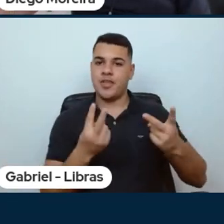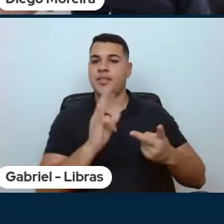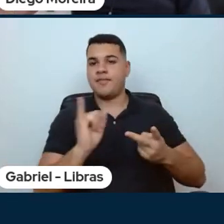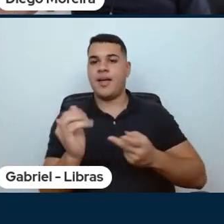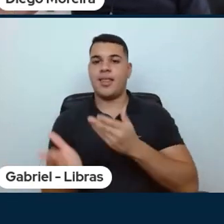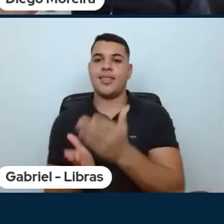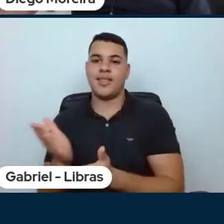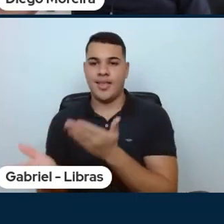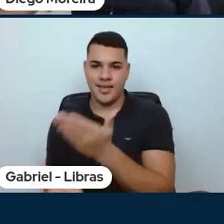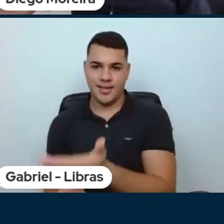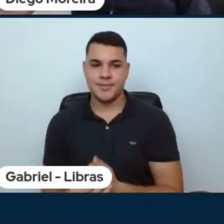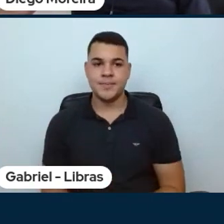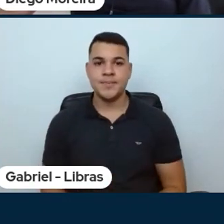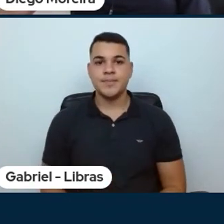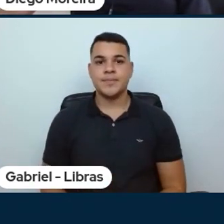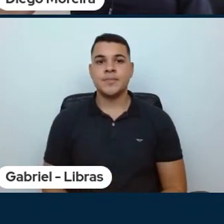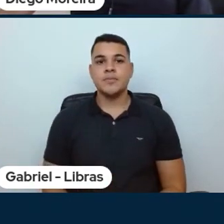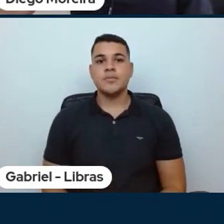tá.